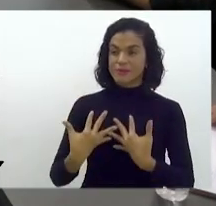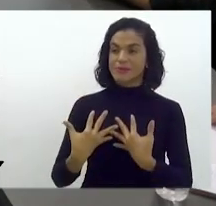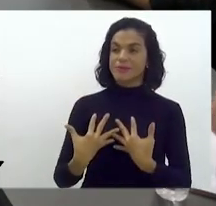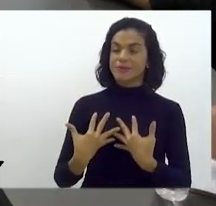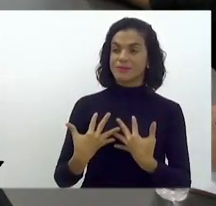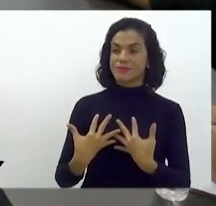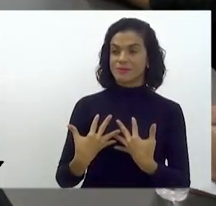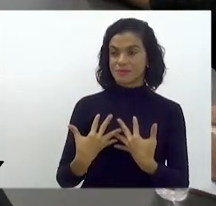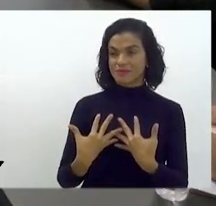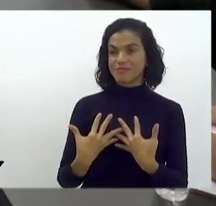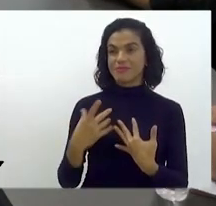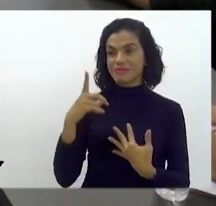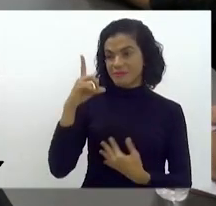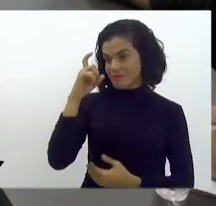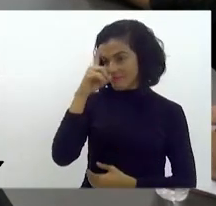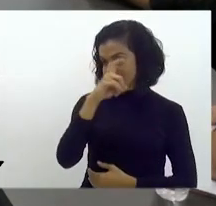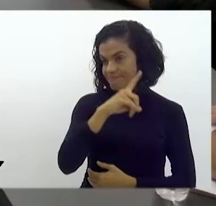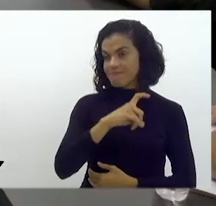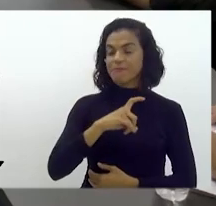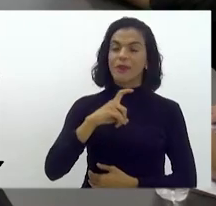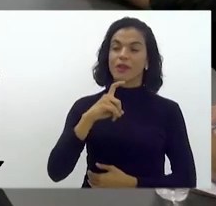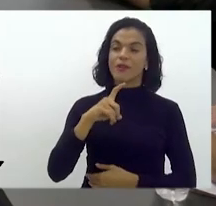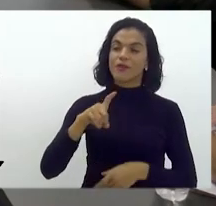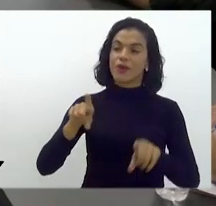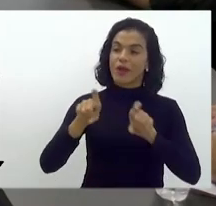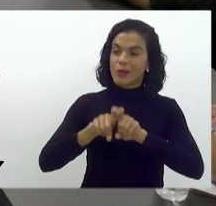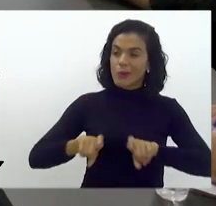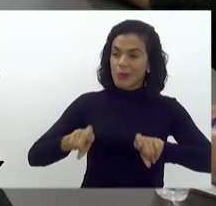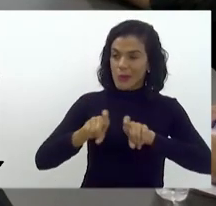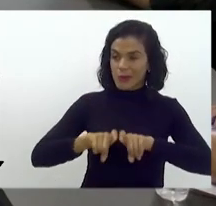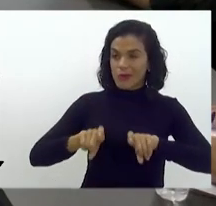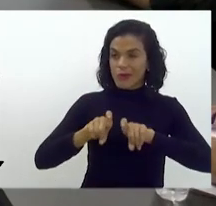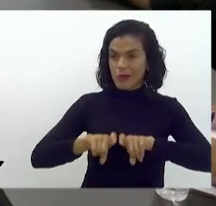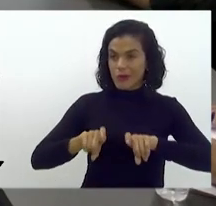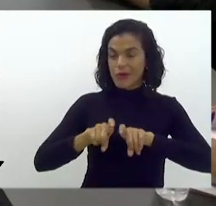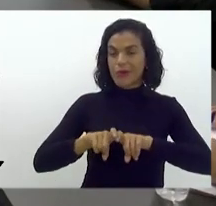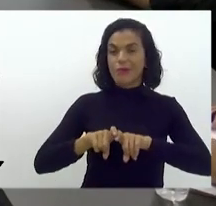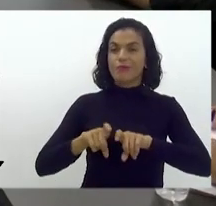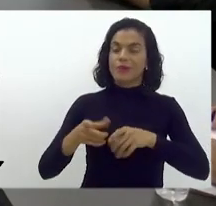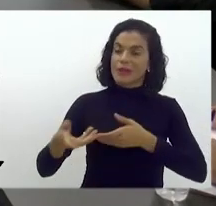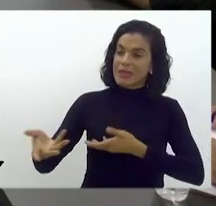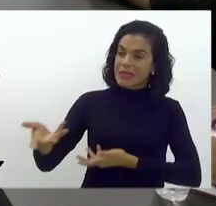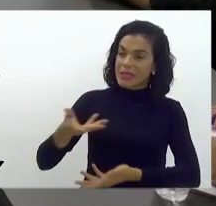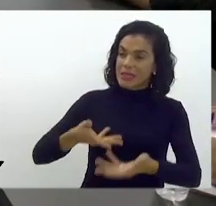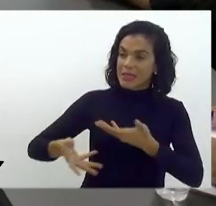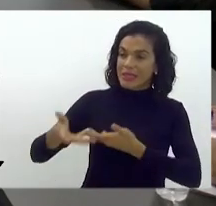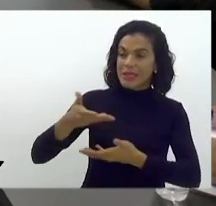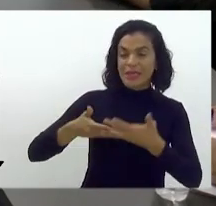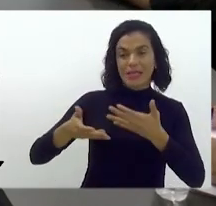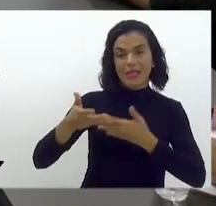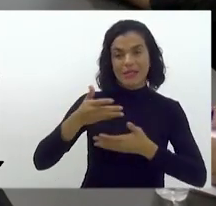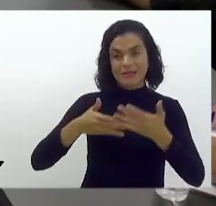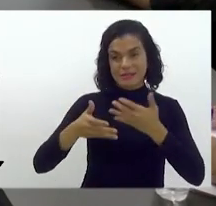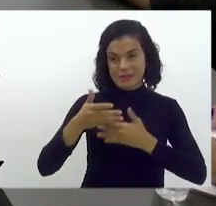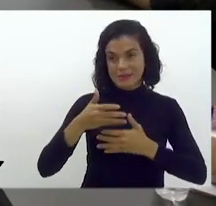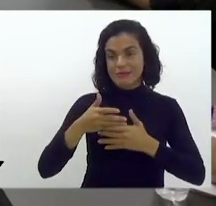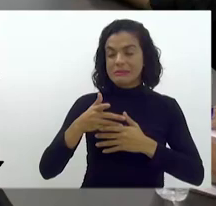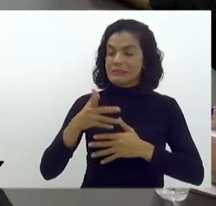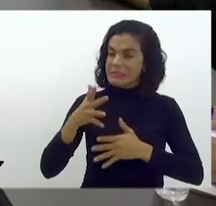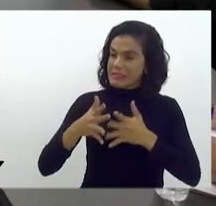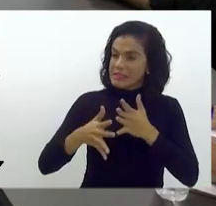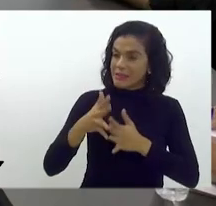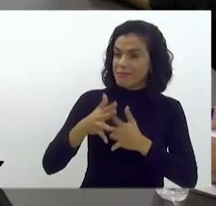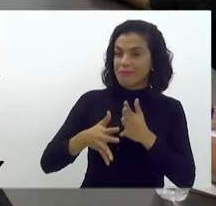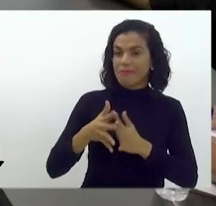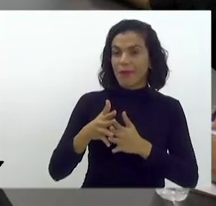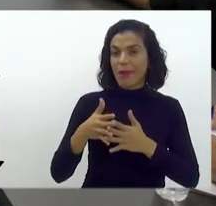provedores né porque essa dificuldade dos provedores dessa relação com os provedores impacta qualquer